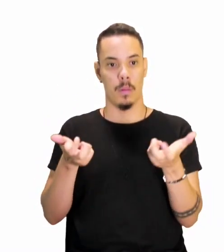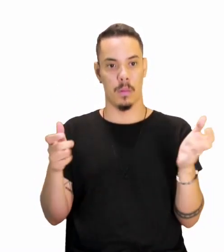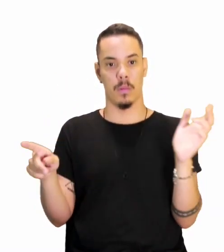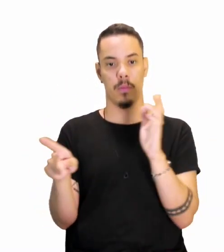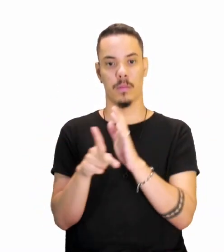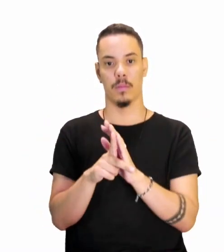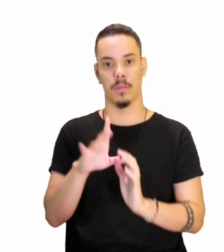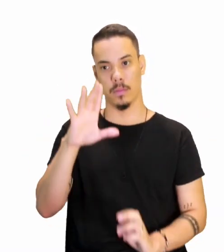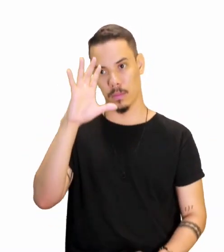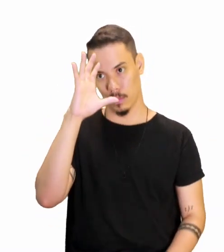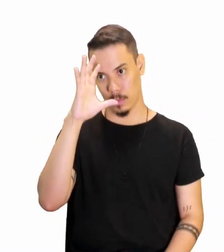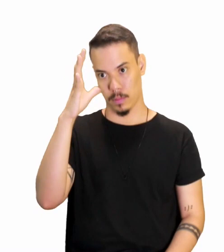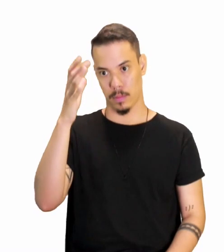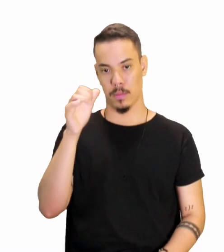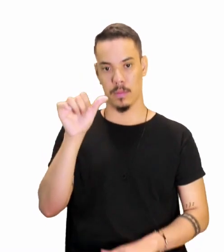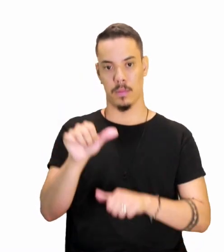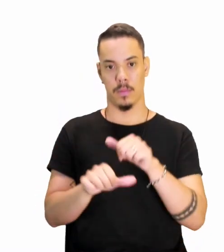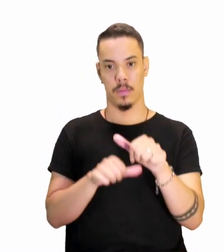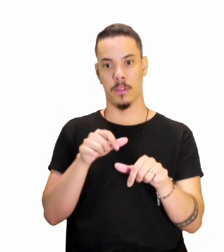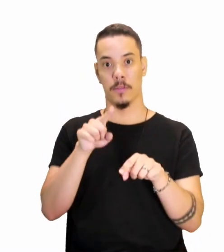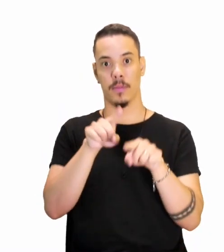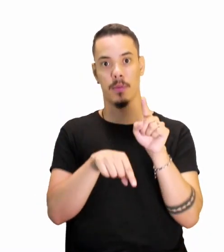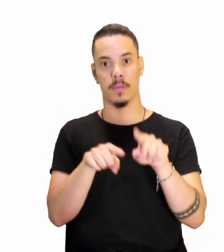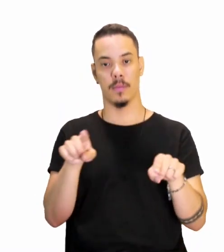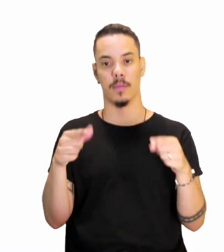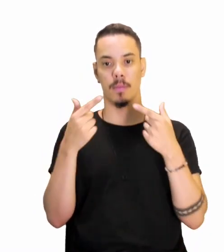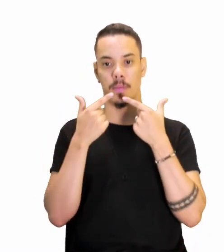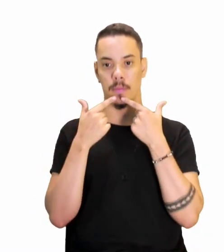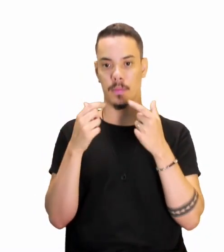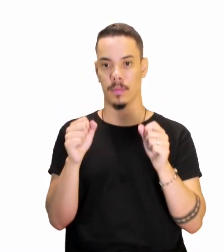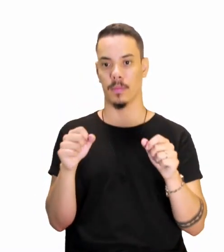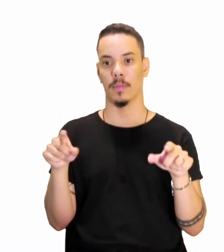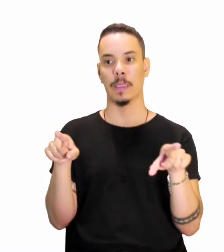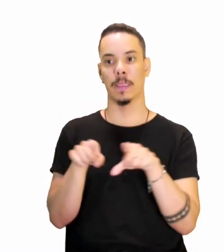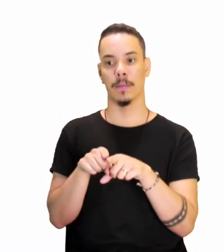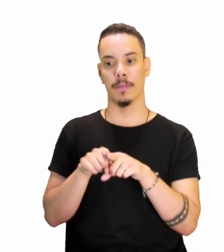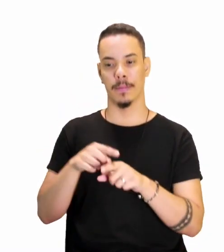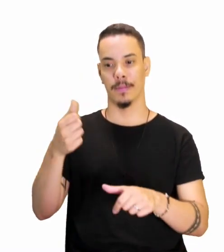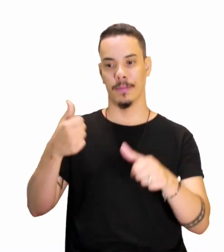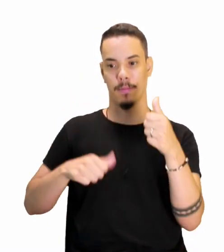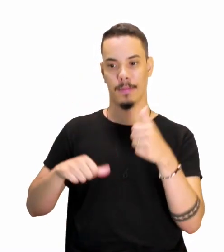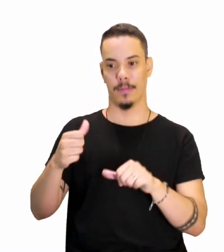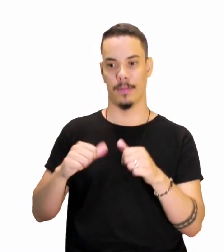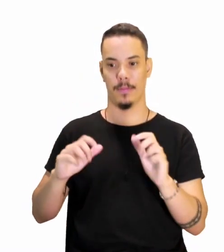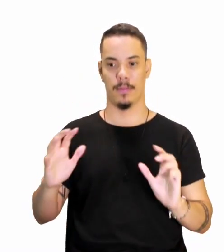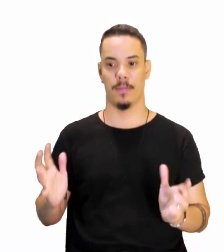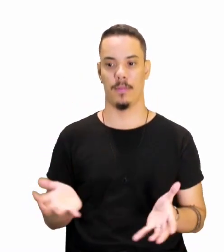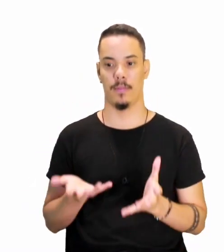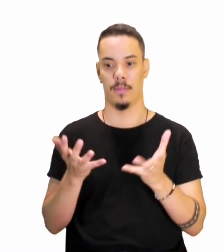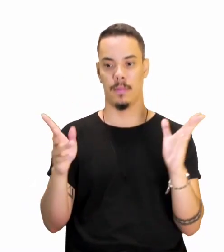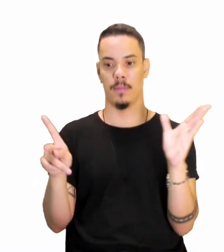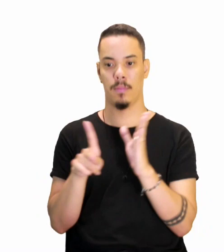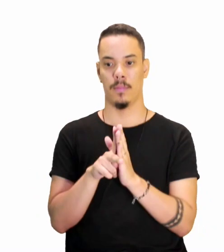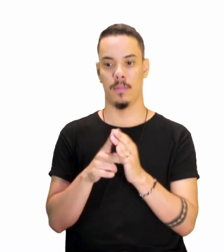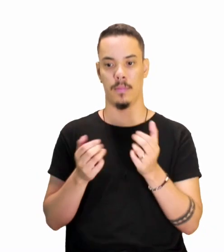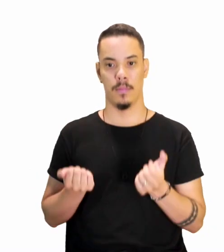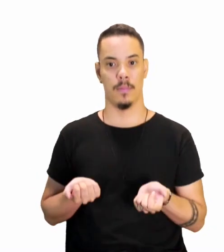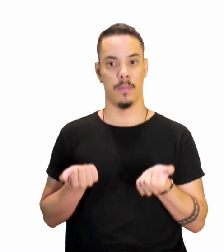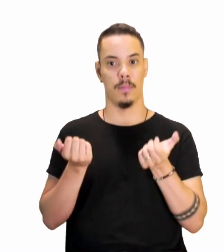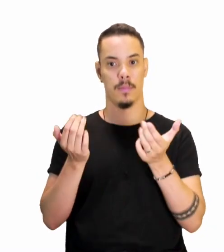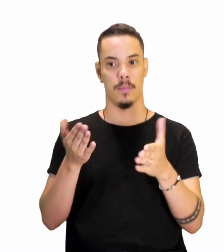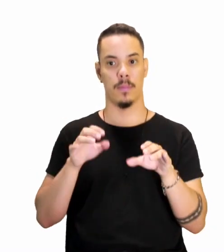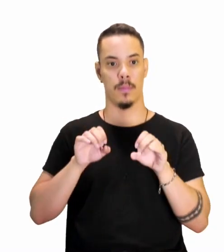de abordagem e fenômeno da variação linguística e analisar motivações que levam ao predomínio de